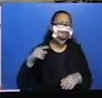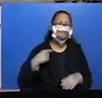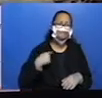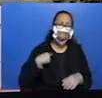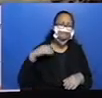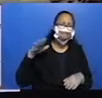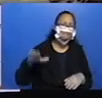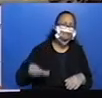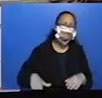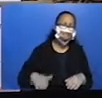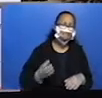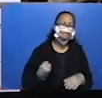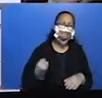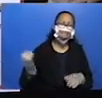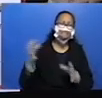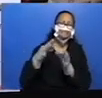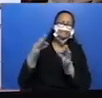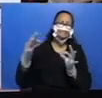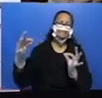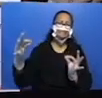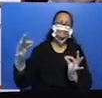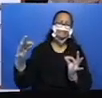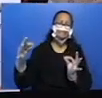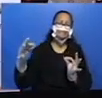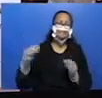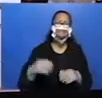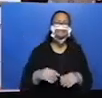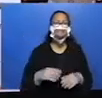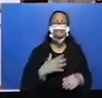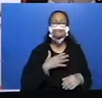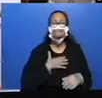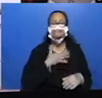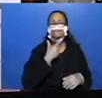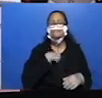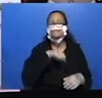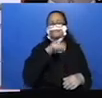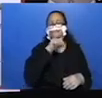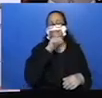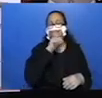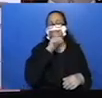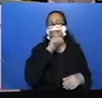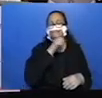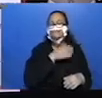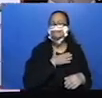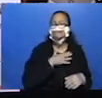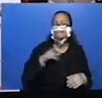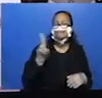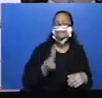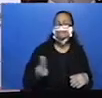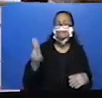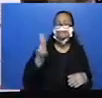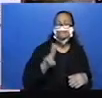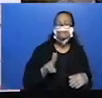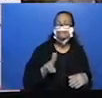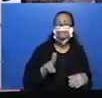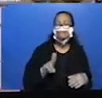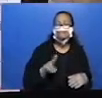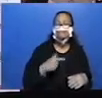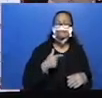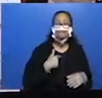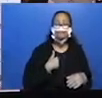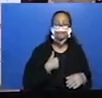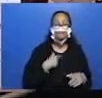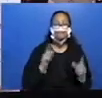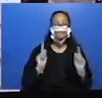uma viagem tão longa. E apesar de meu pai me usar como desculpa, eu estava muito animado